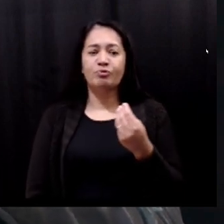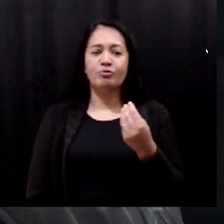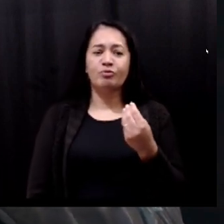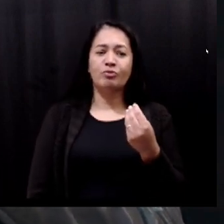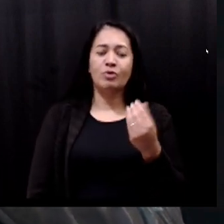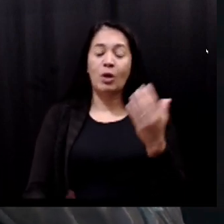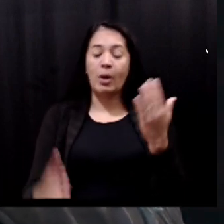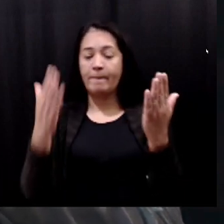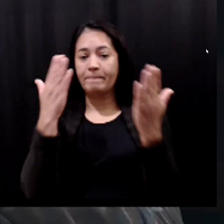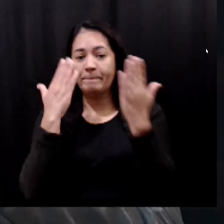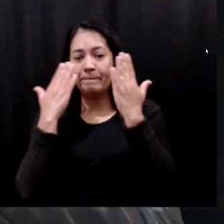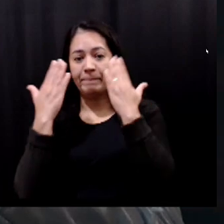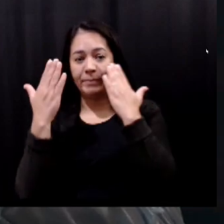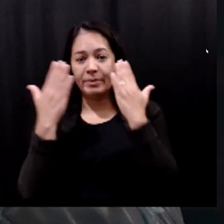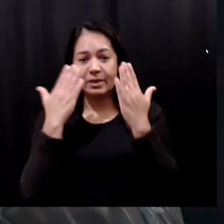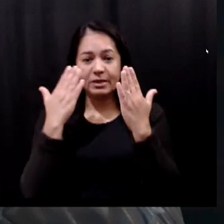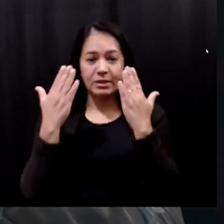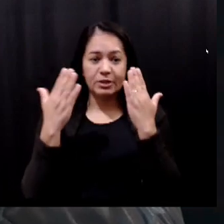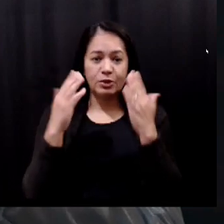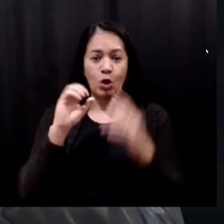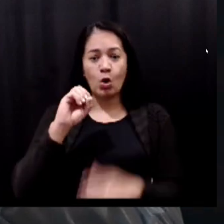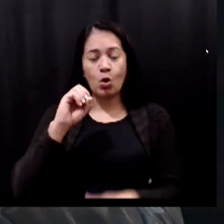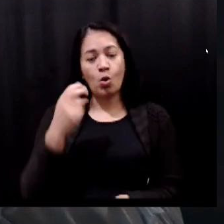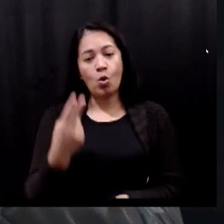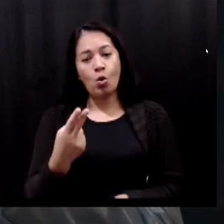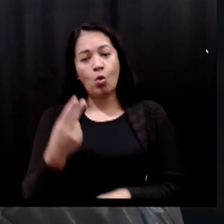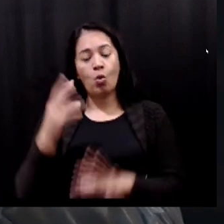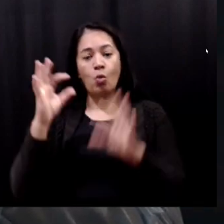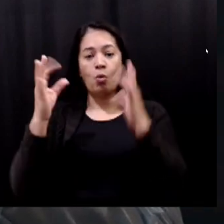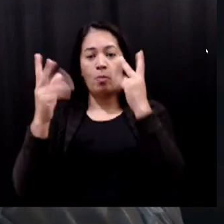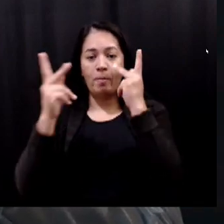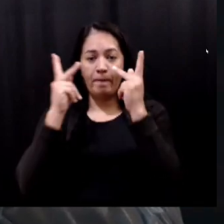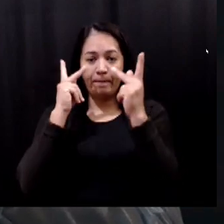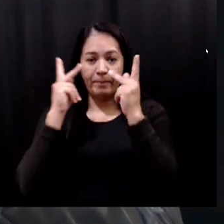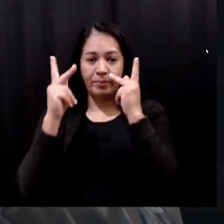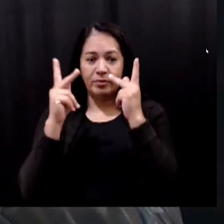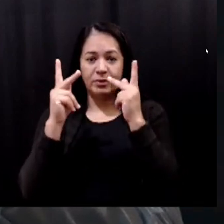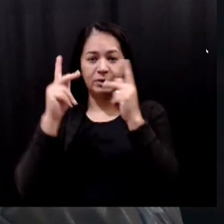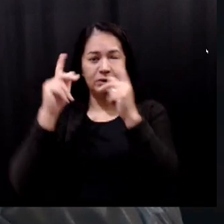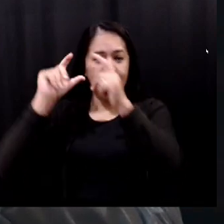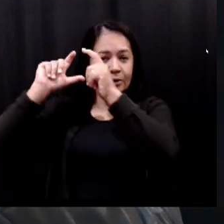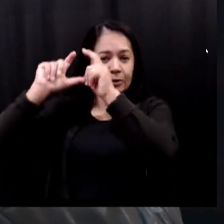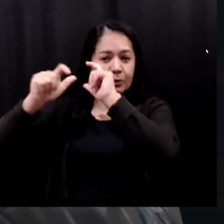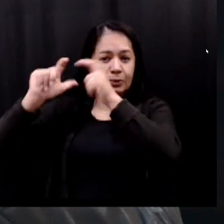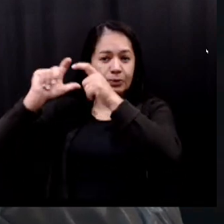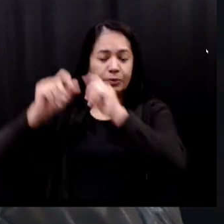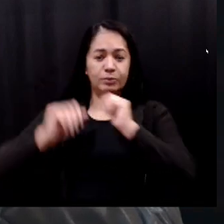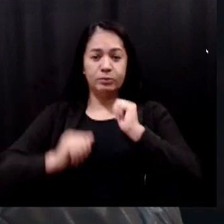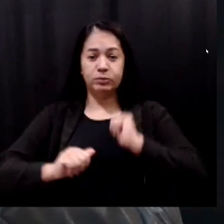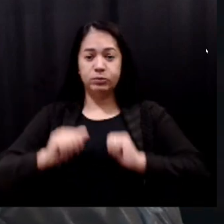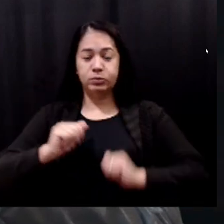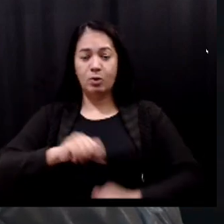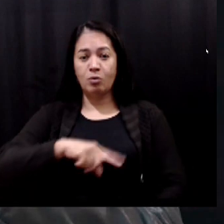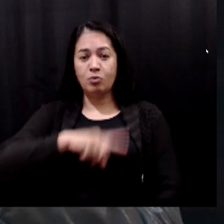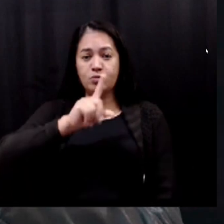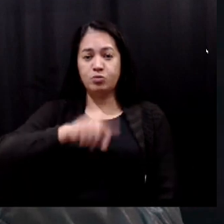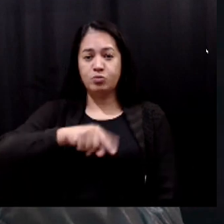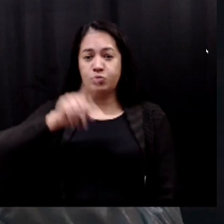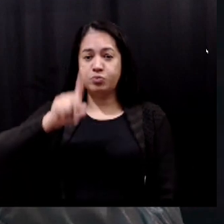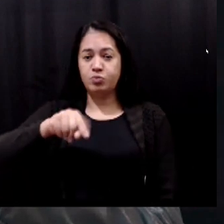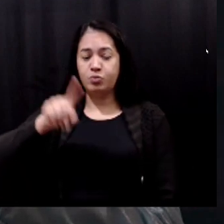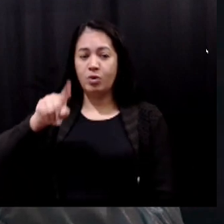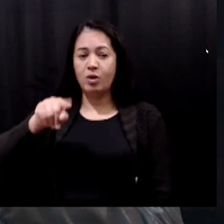psicológicos ou psiquiátricos, né? Como transtornos de ansiedade variados, transtornos de humor,